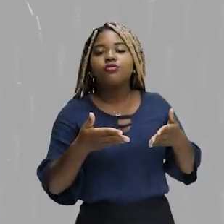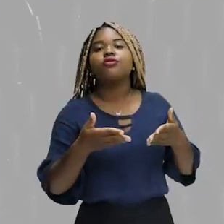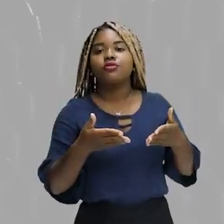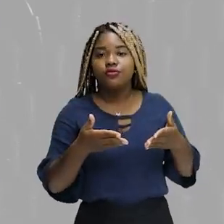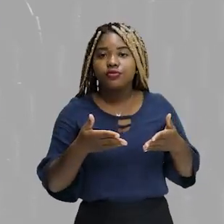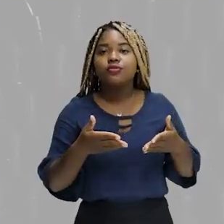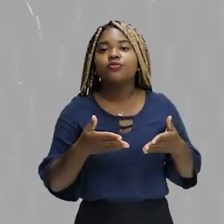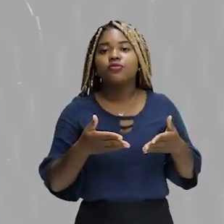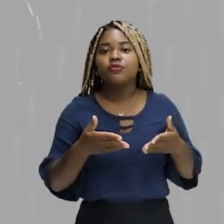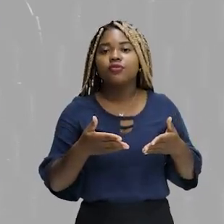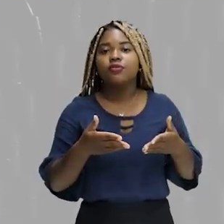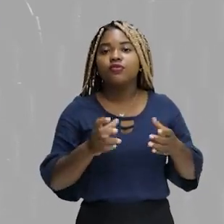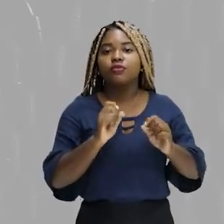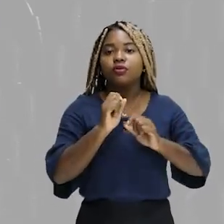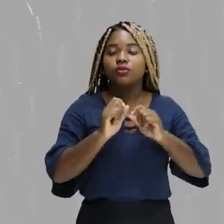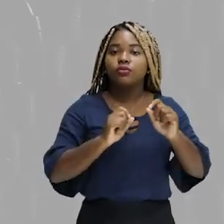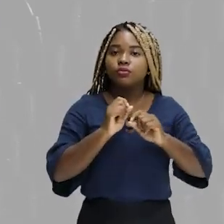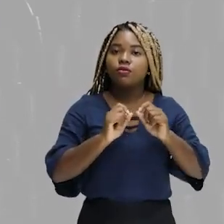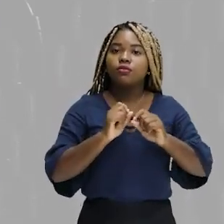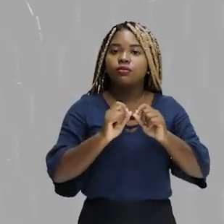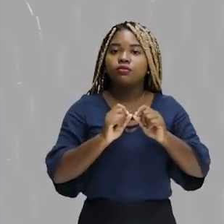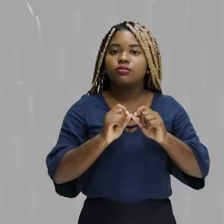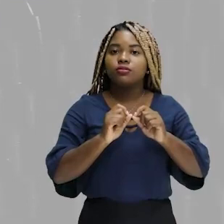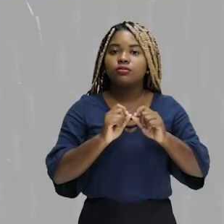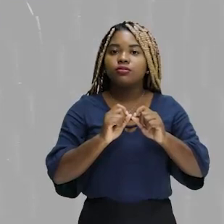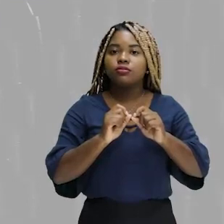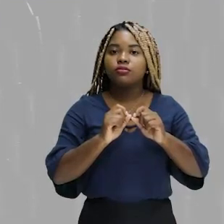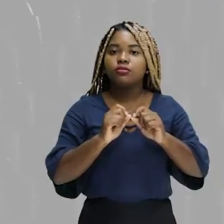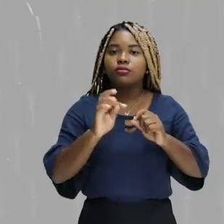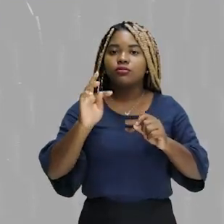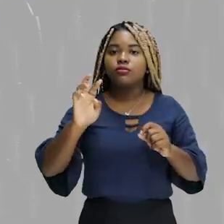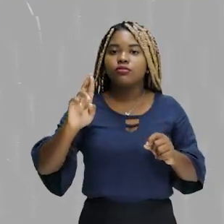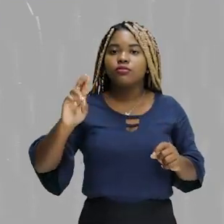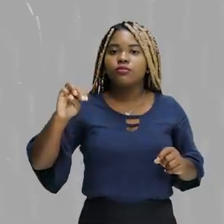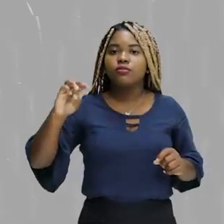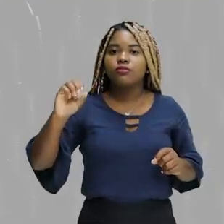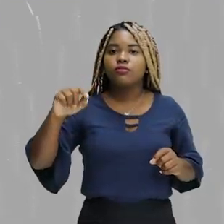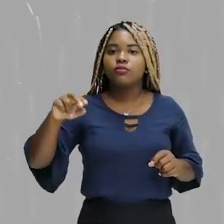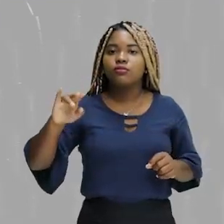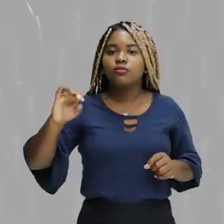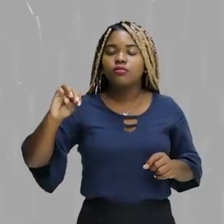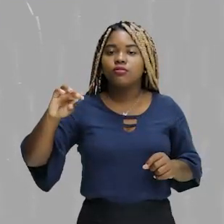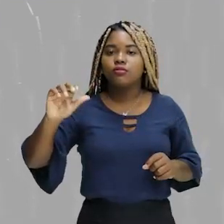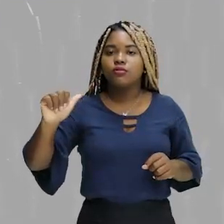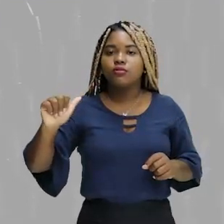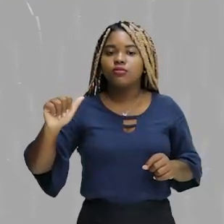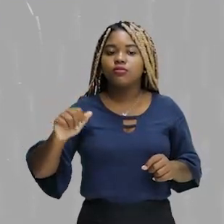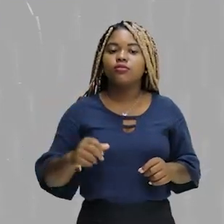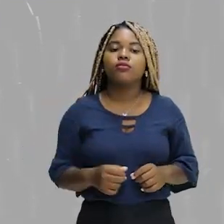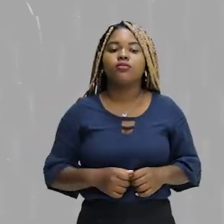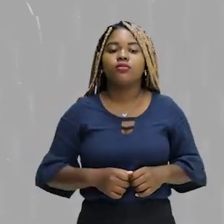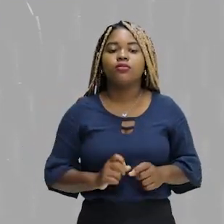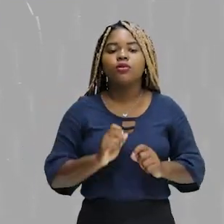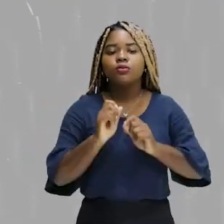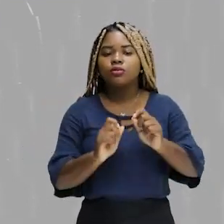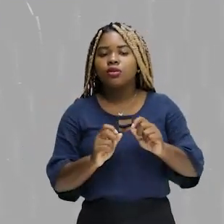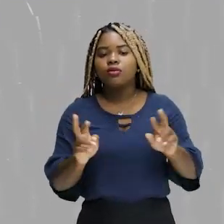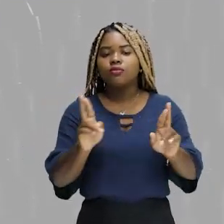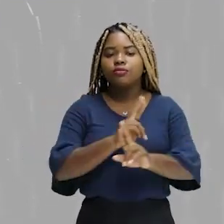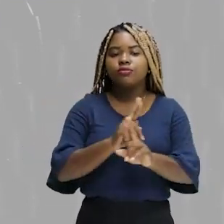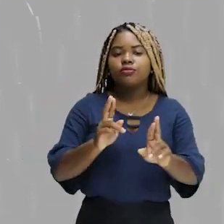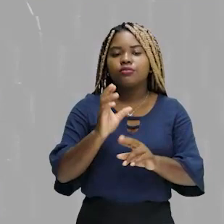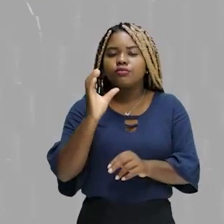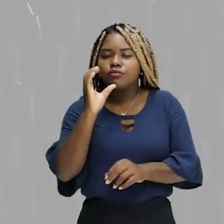termoquímica. Termoquímica é o ramo da química que vai relacionar o calor,